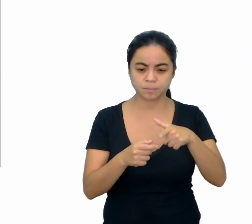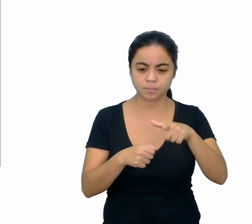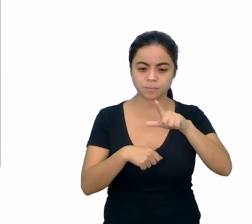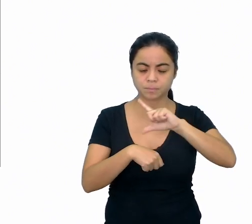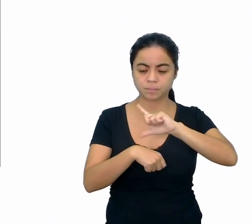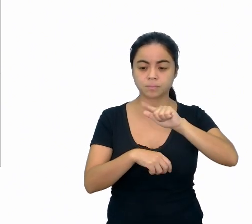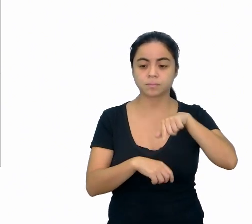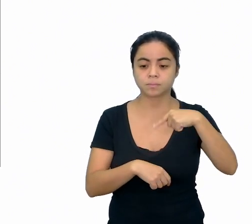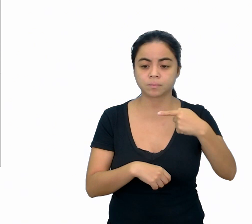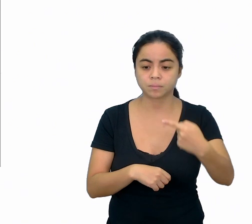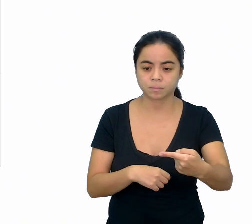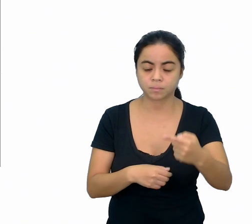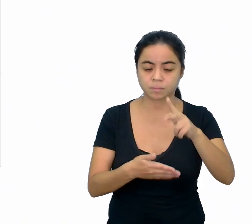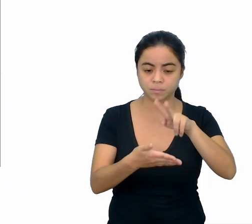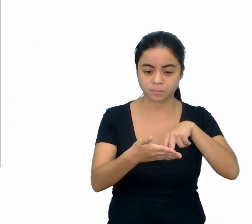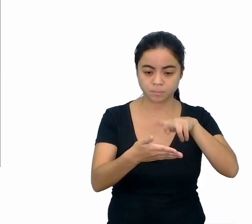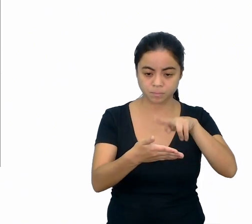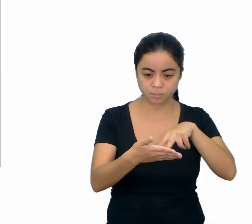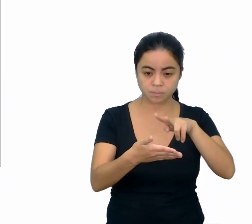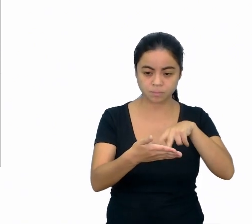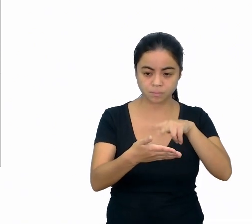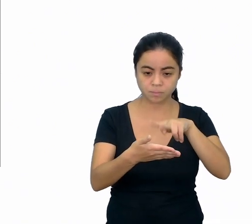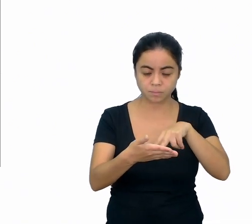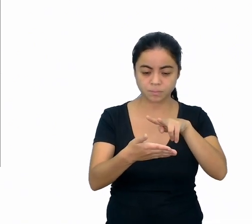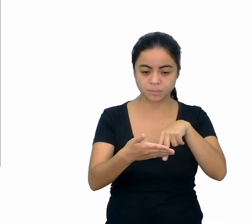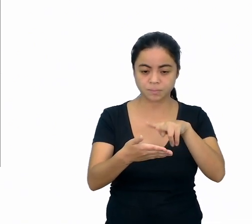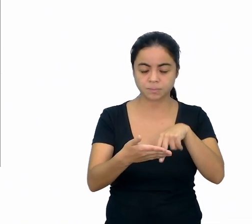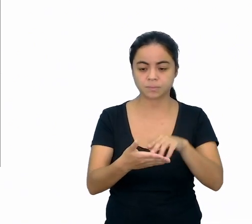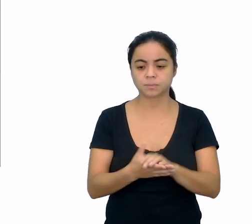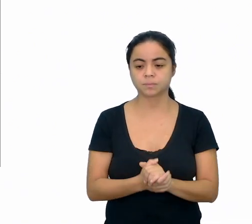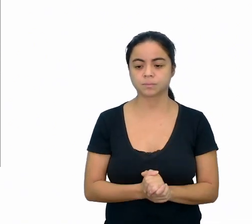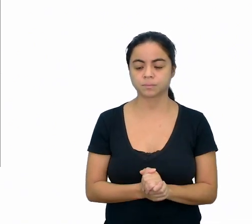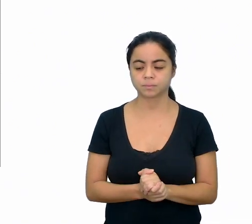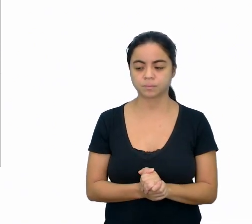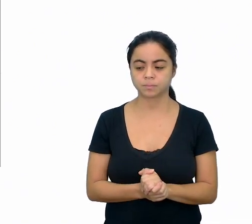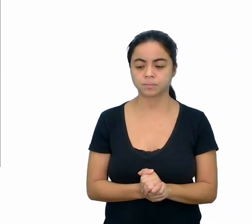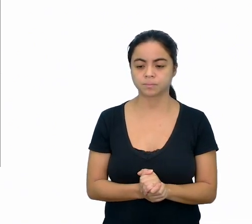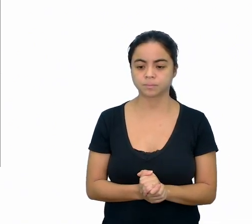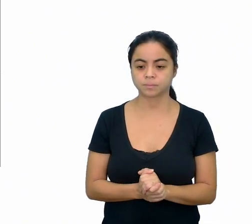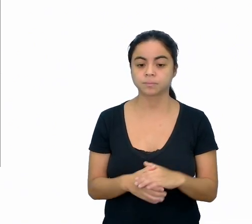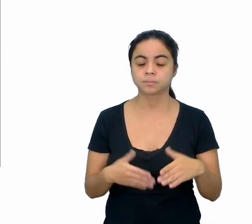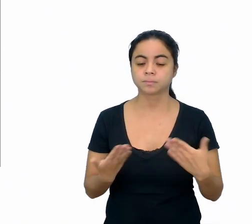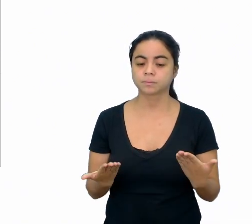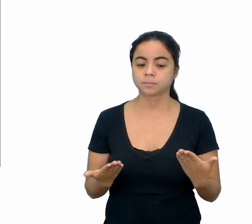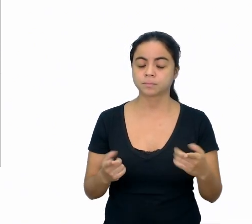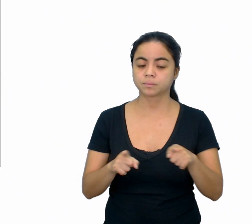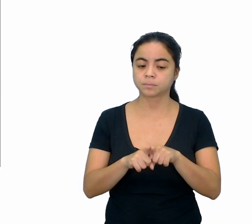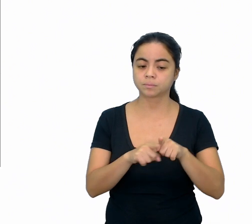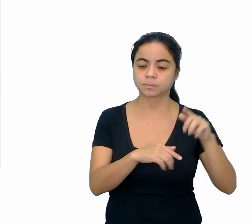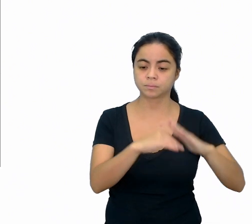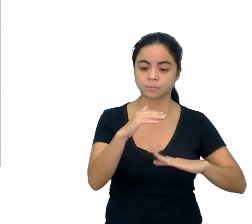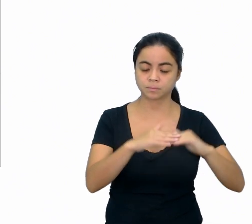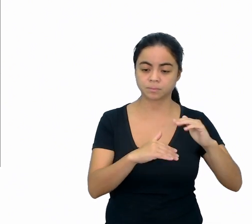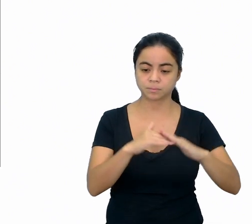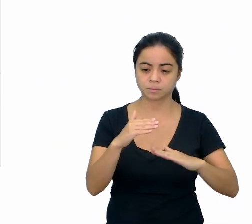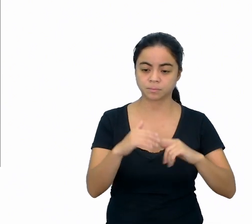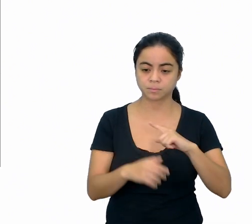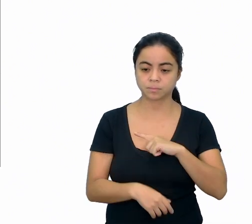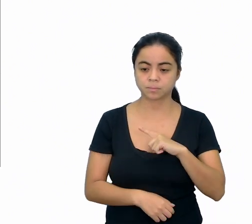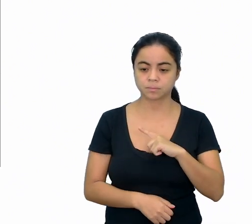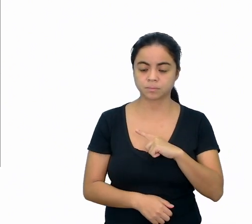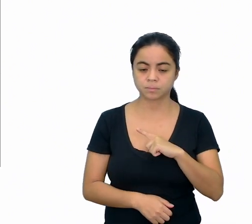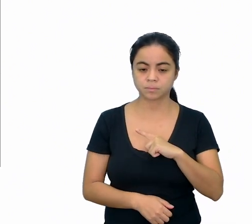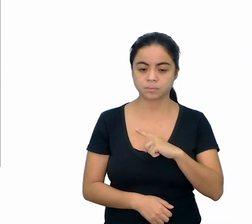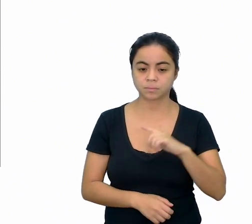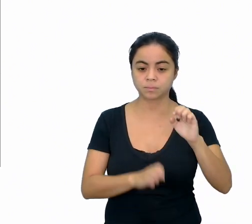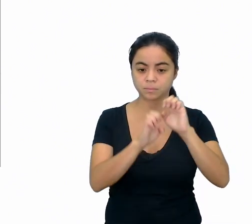e depois, antes e durante a leitura do gênero. E por uma outra habilidade que incide sobre